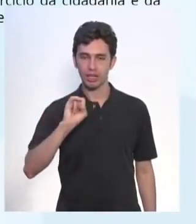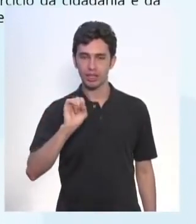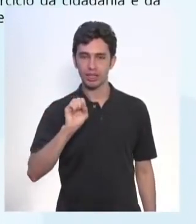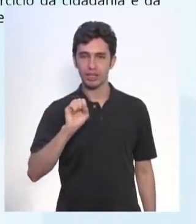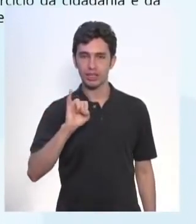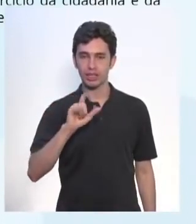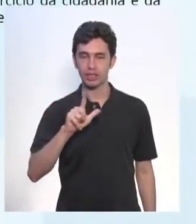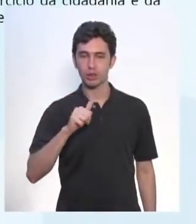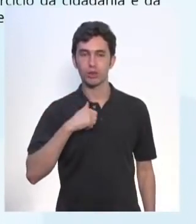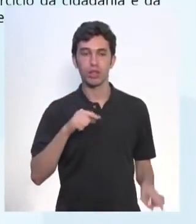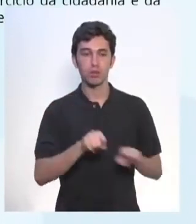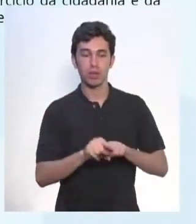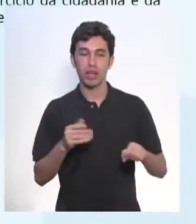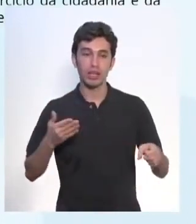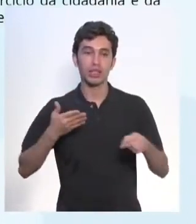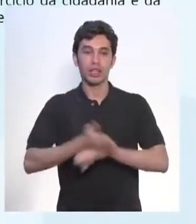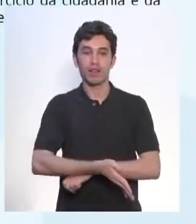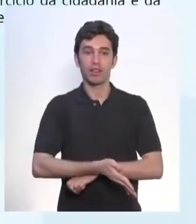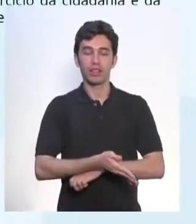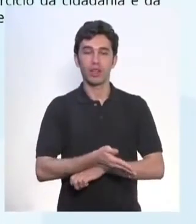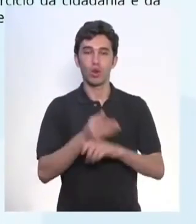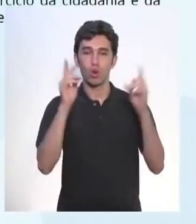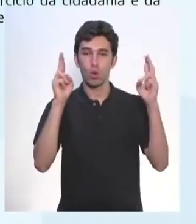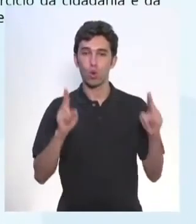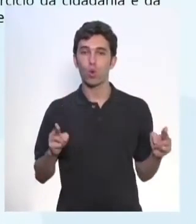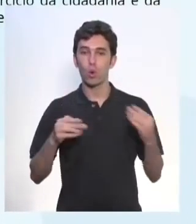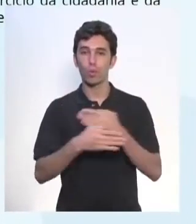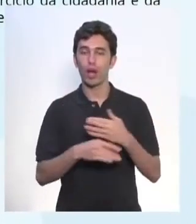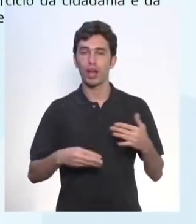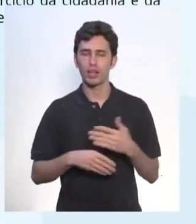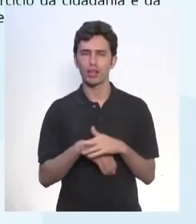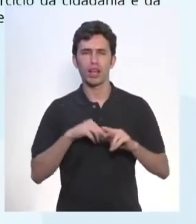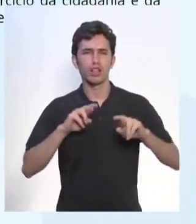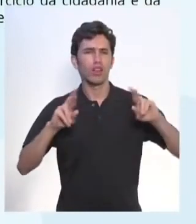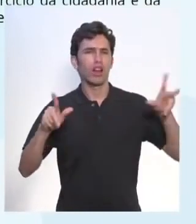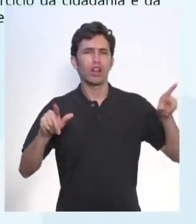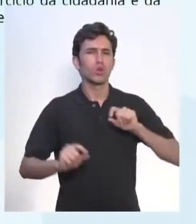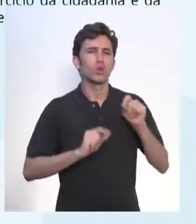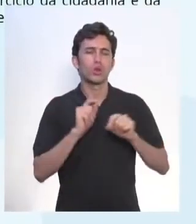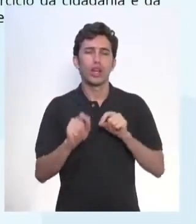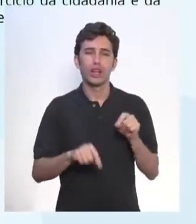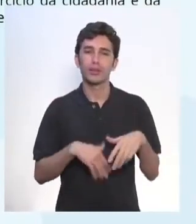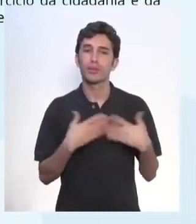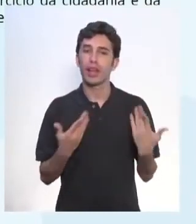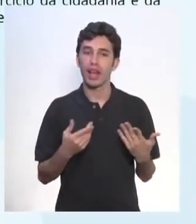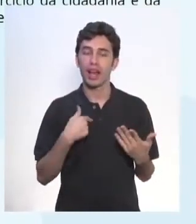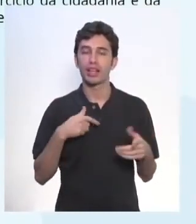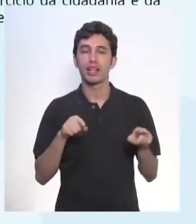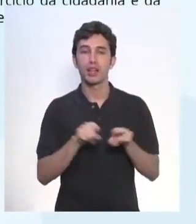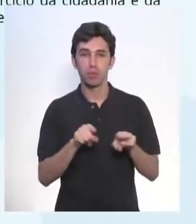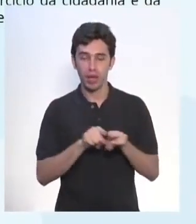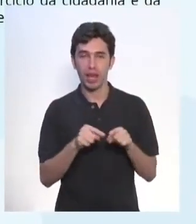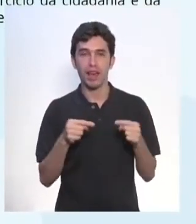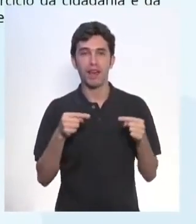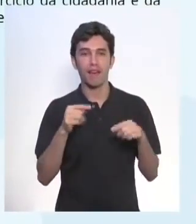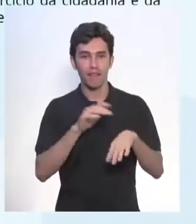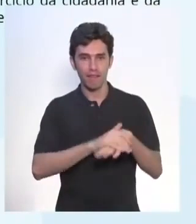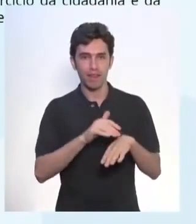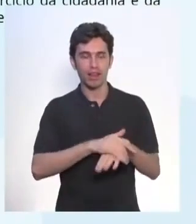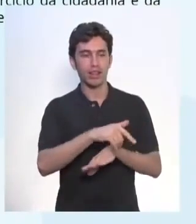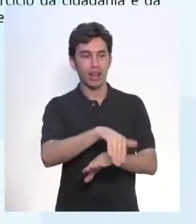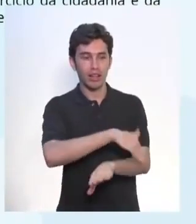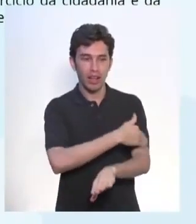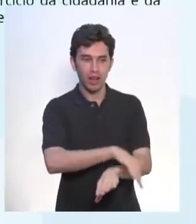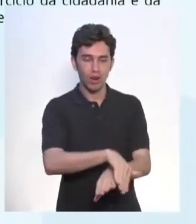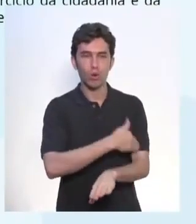intervenções urbanas. E no que a intervenção urbana diferencia-se da arte pública? A intervenção urbana ela também é feita nas ruas, nas